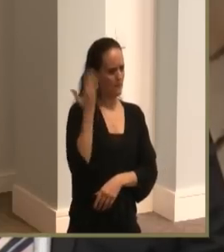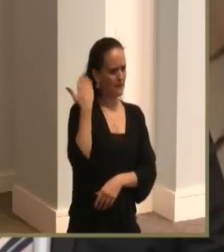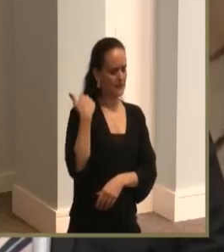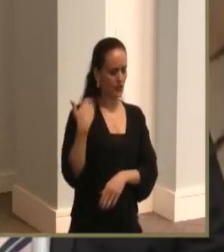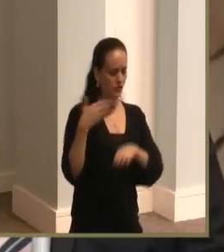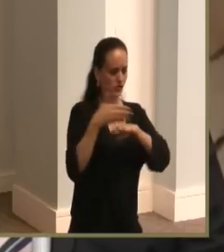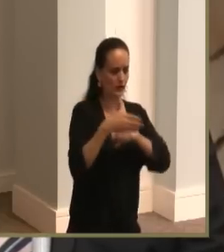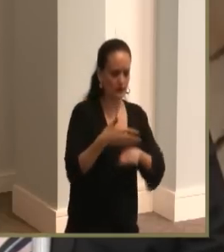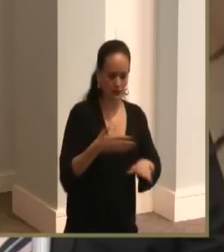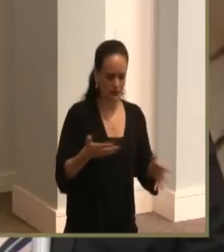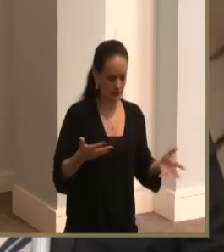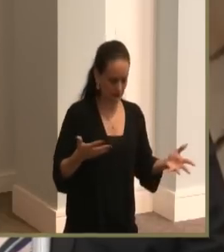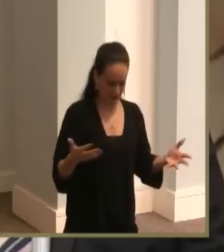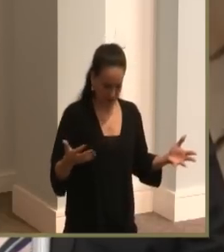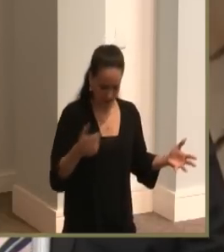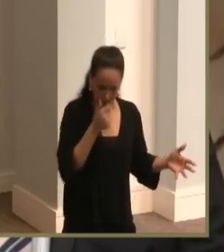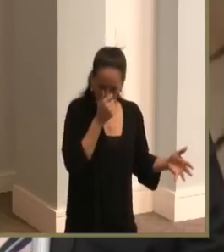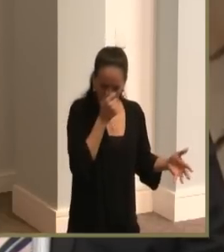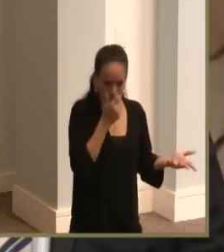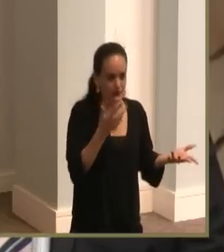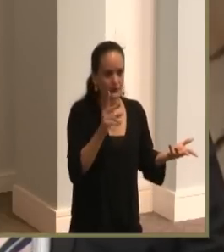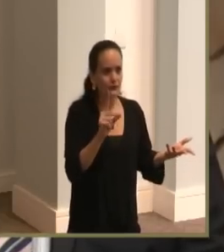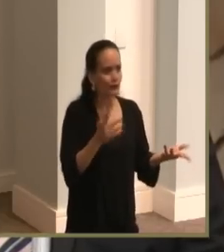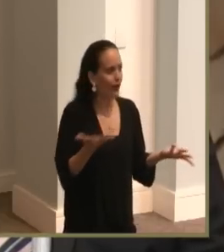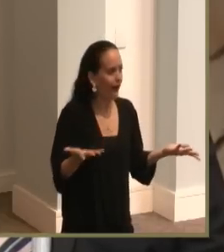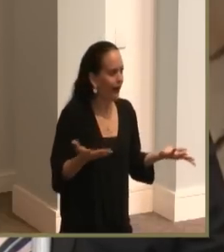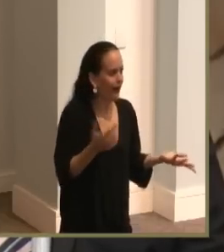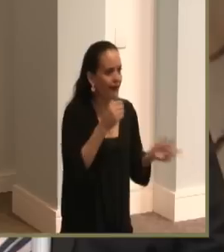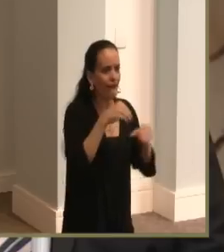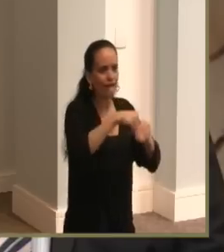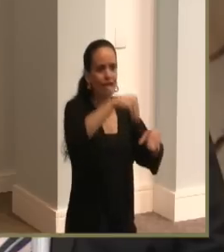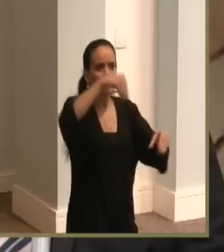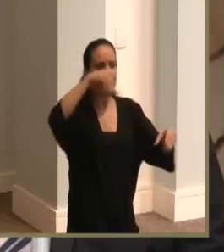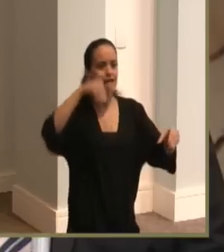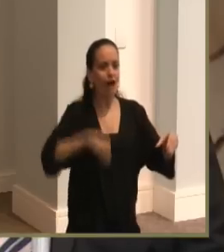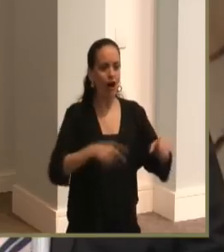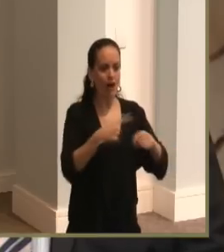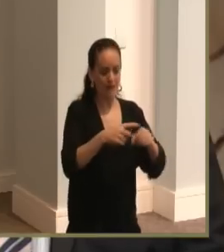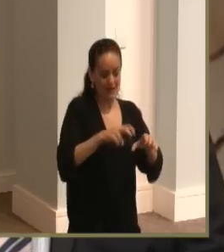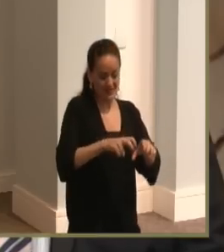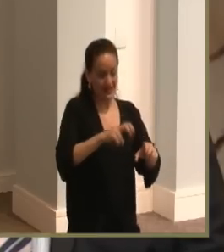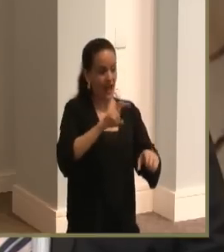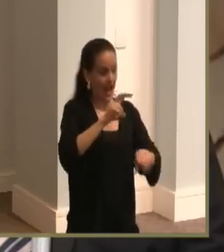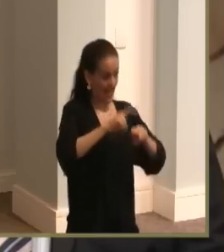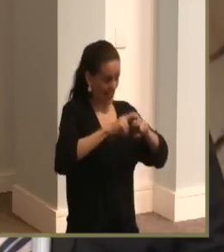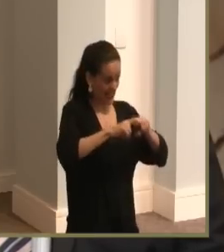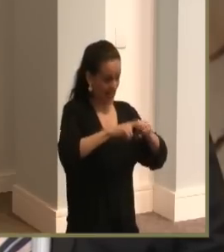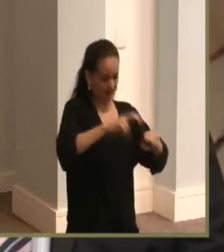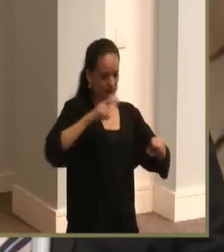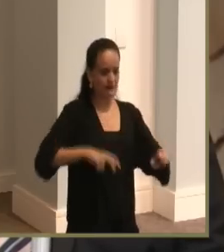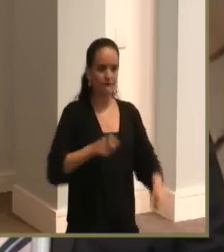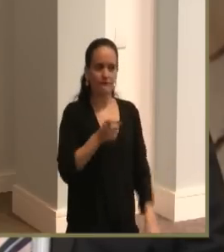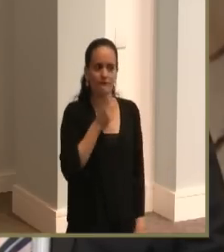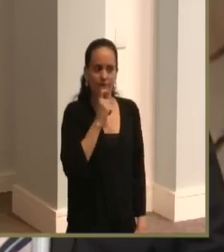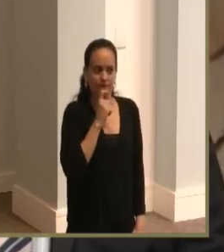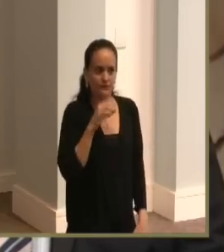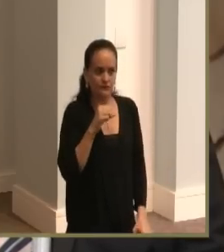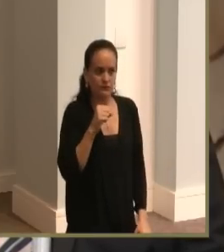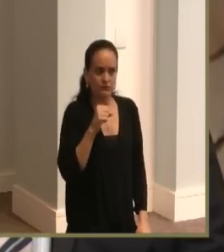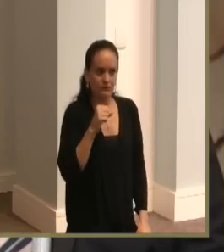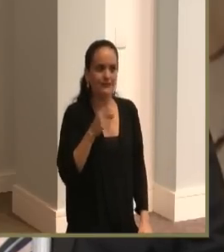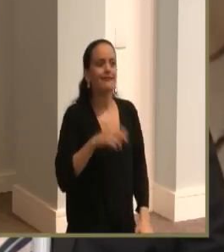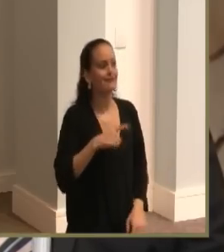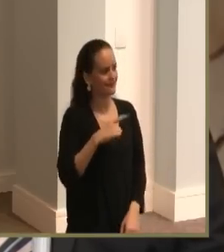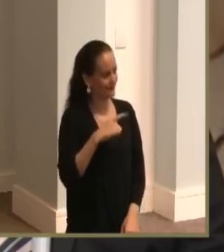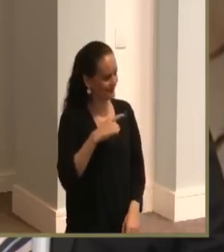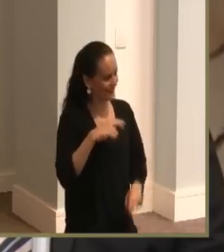para frente, eu disse, não, eu vou ficar aqui do lado de fora com os irmãos, a cadeira já estava na calçada, estava frio, irmãos, ainda bem que eu estava de terno, e